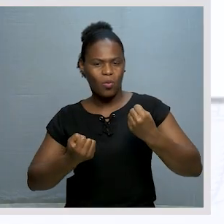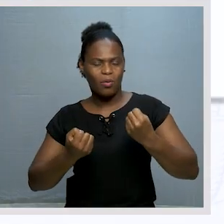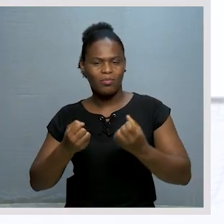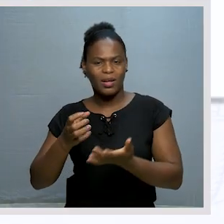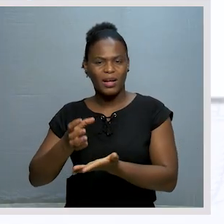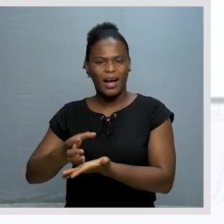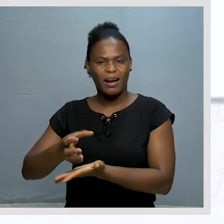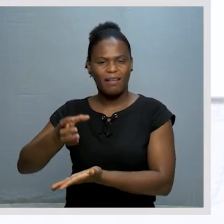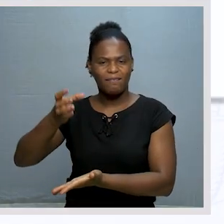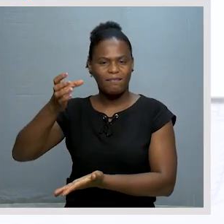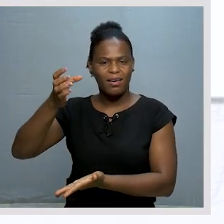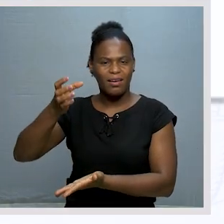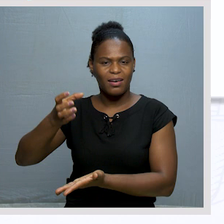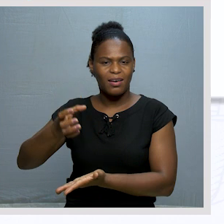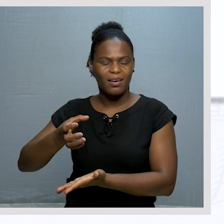Garrafa.